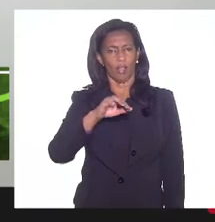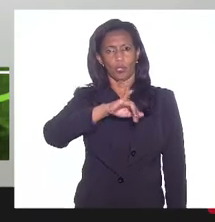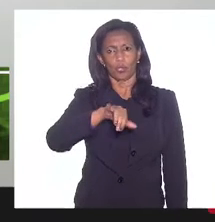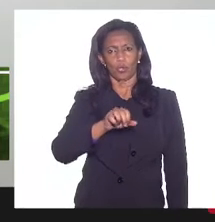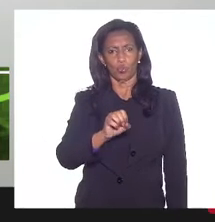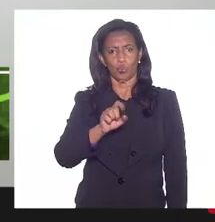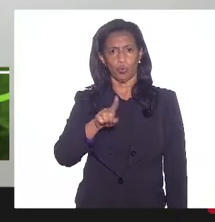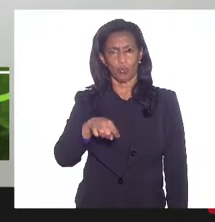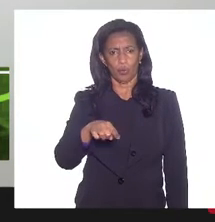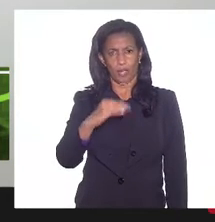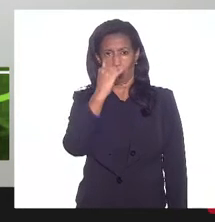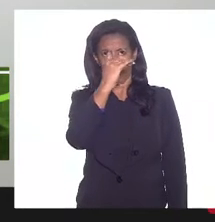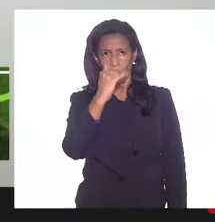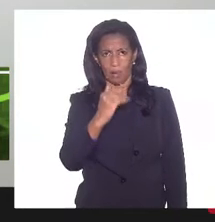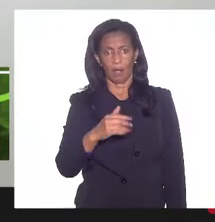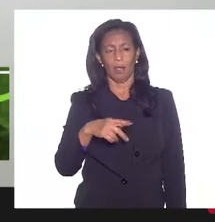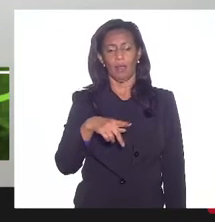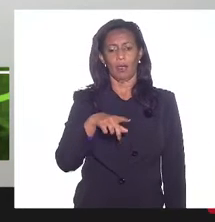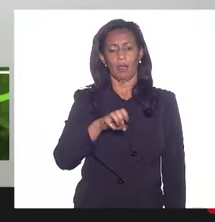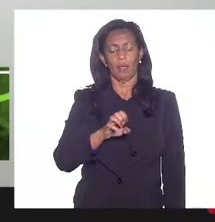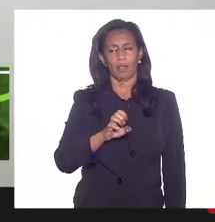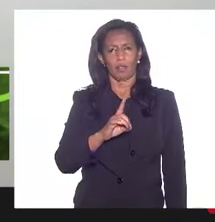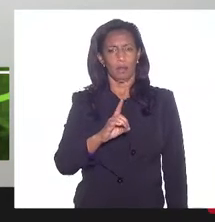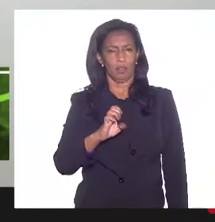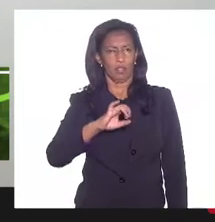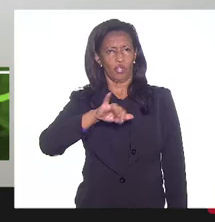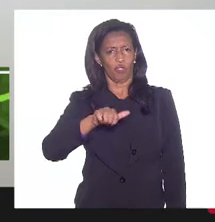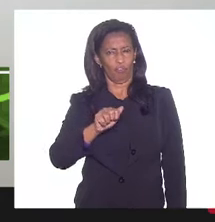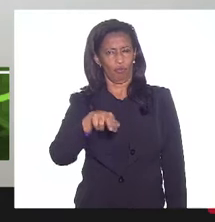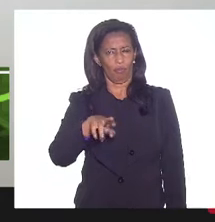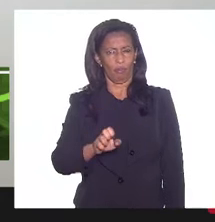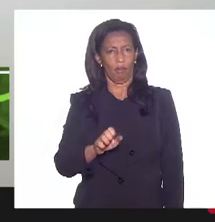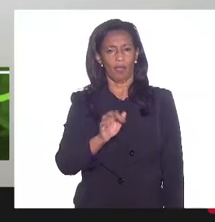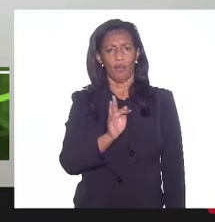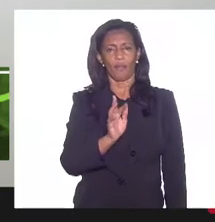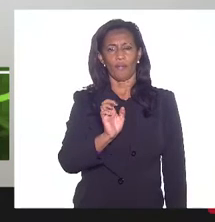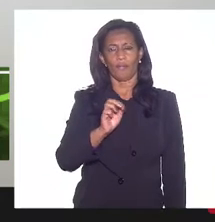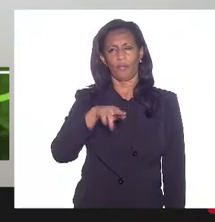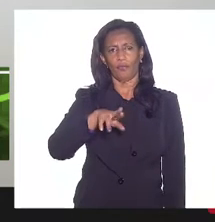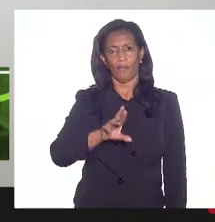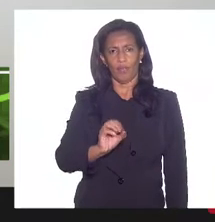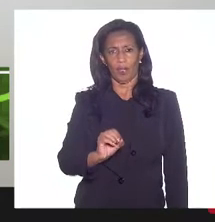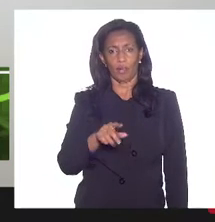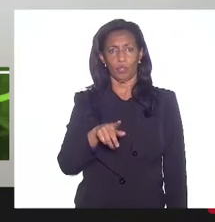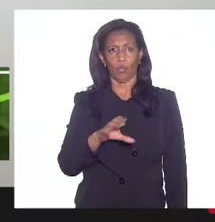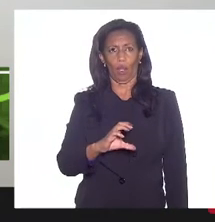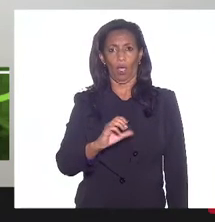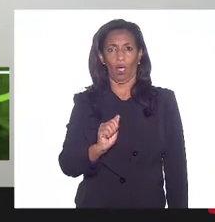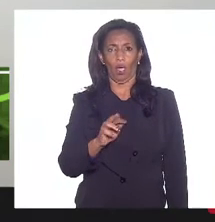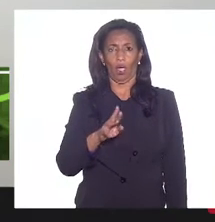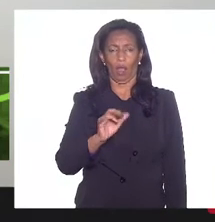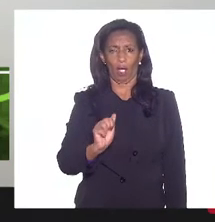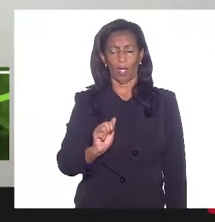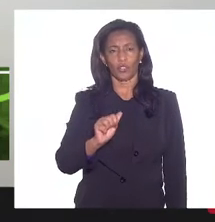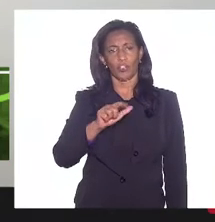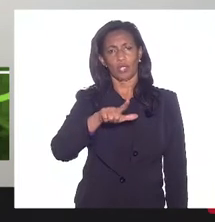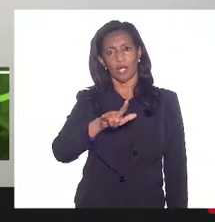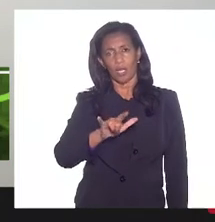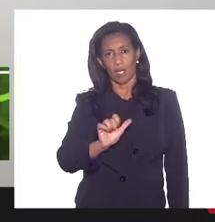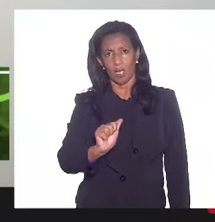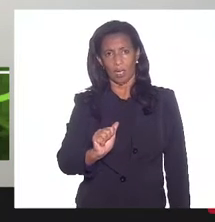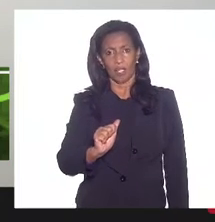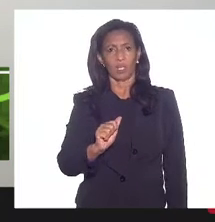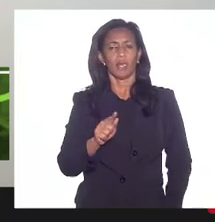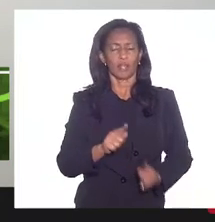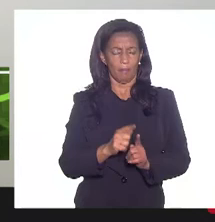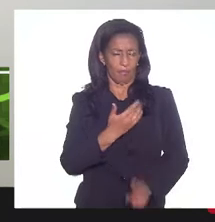Braga, nessa ordem, o professor Hélio Bejani, o Fernando Portela, Kátia De Marco, Lia Calabi também, querida